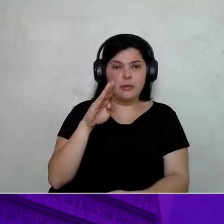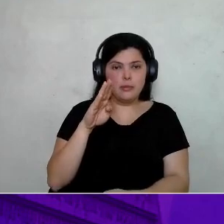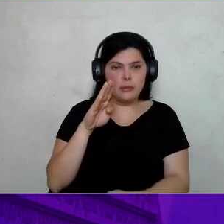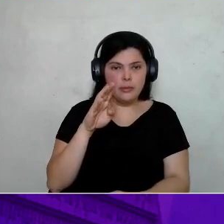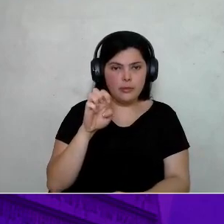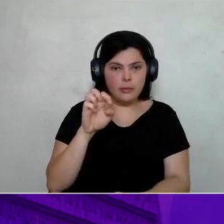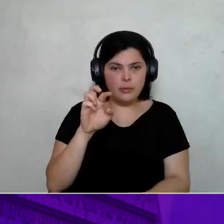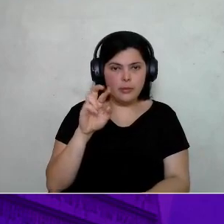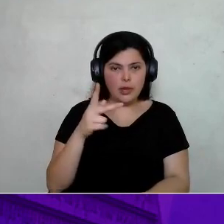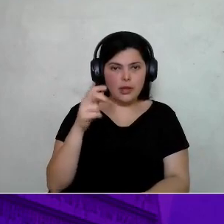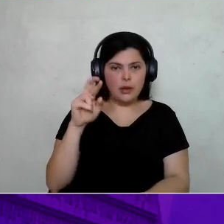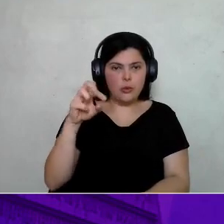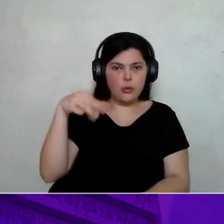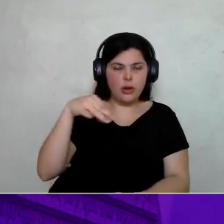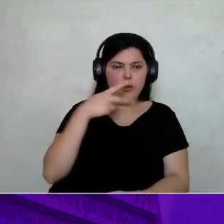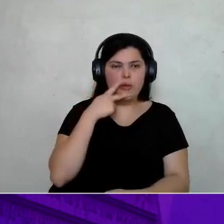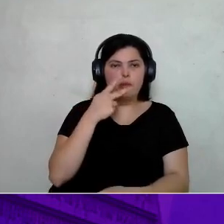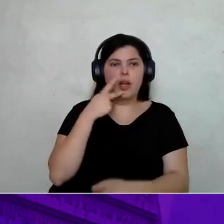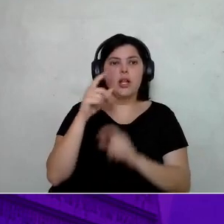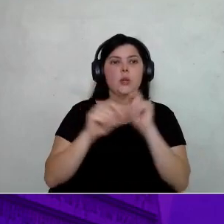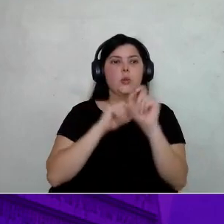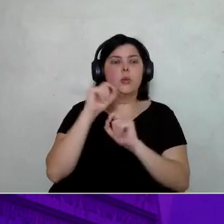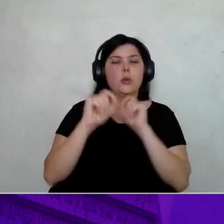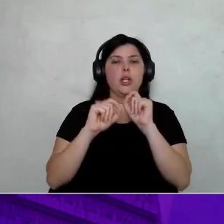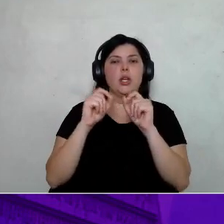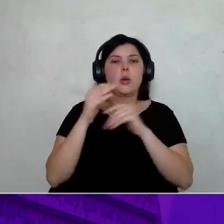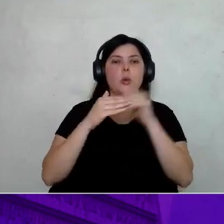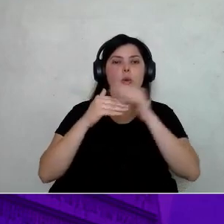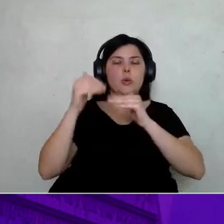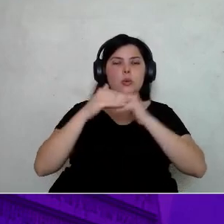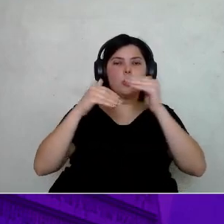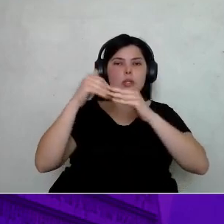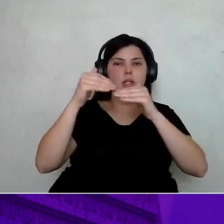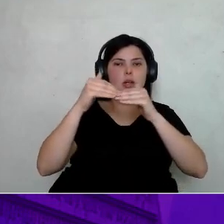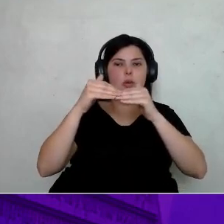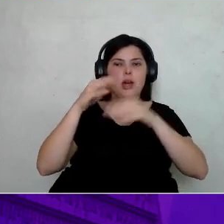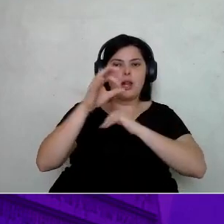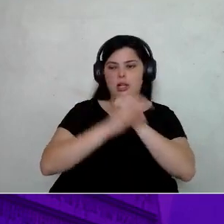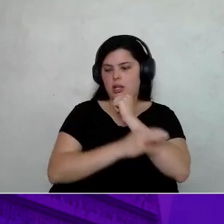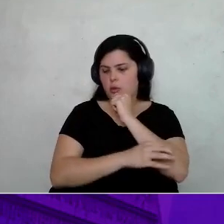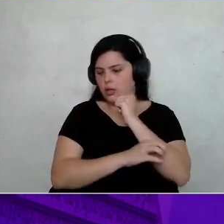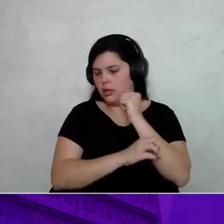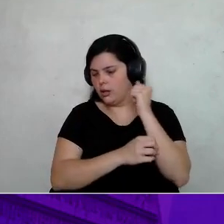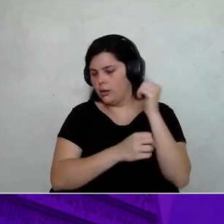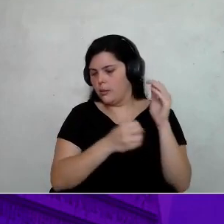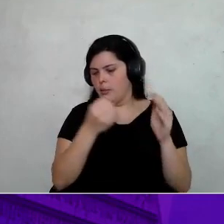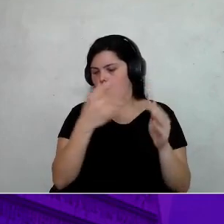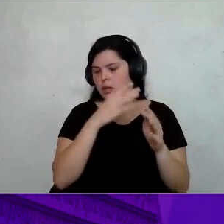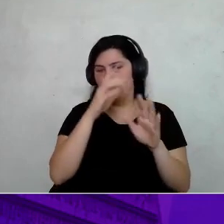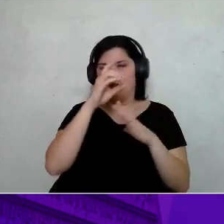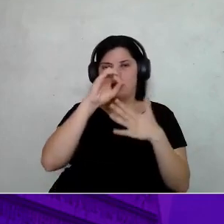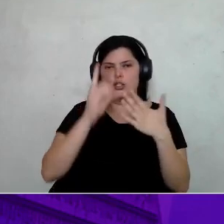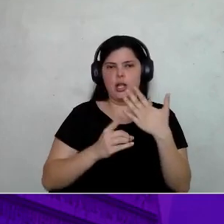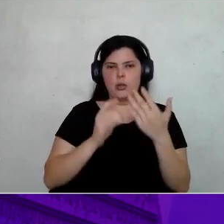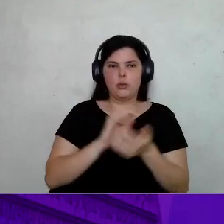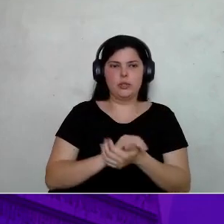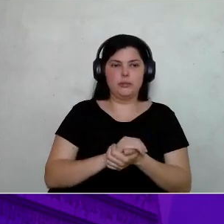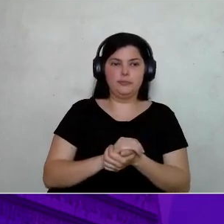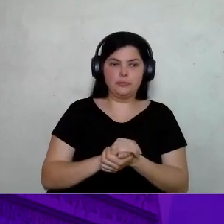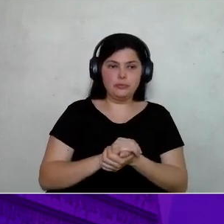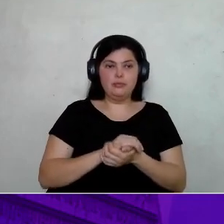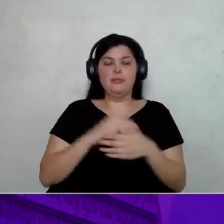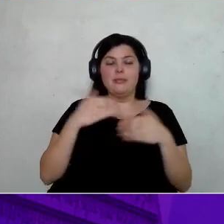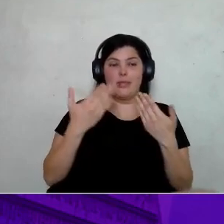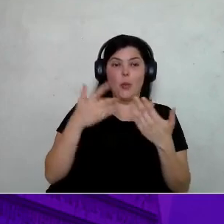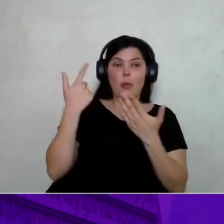de um pipeline, de uma construção de uma arquitetura moderna de dados como um todo. E, gente, esse livro foi lançado